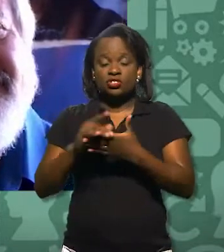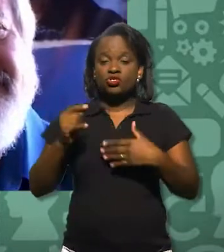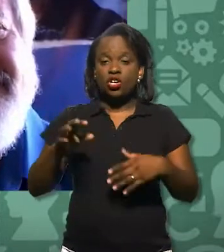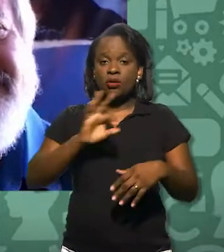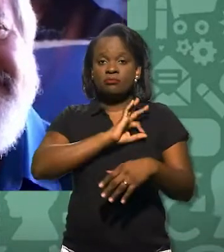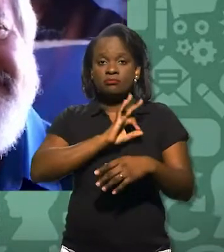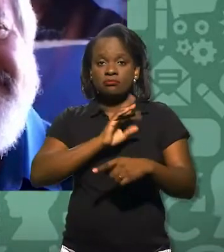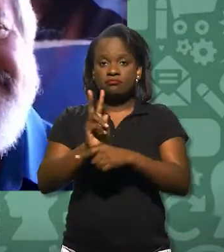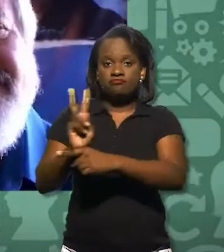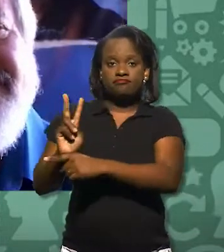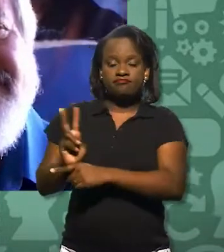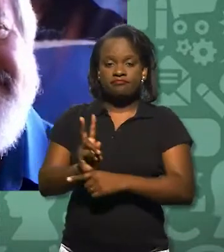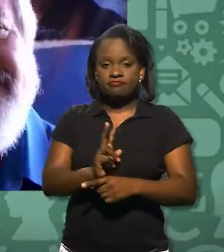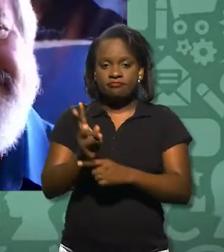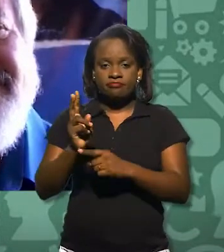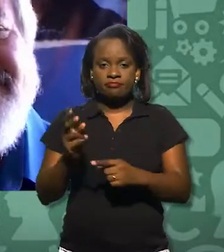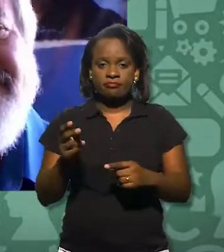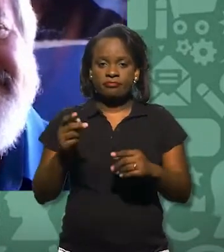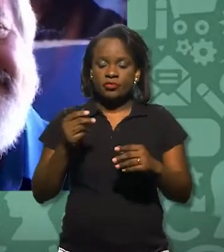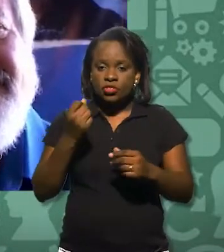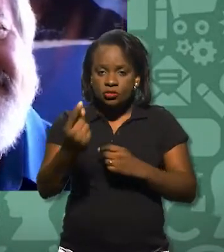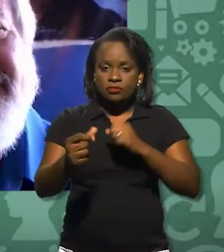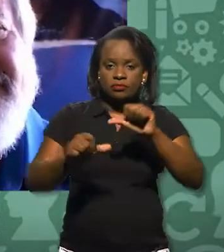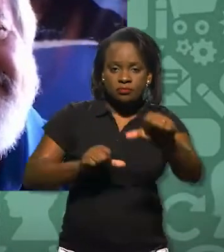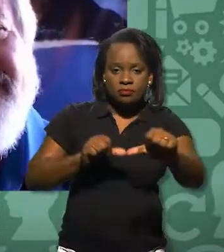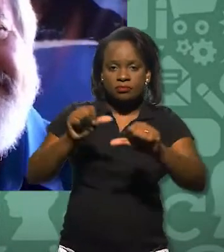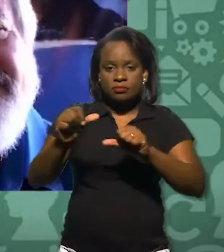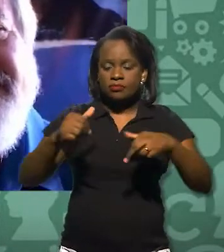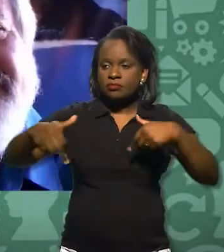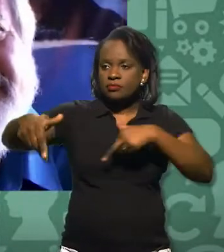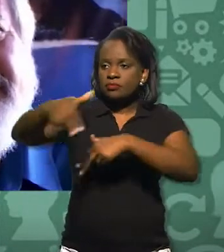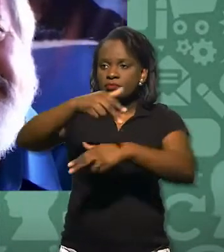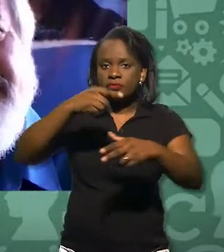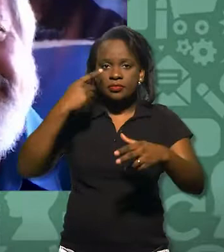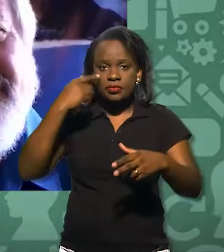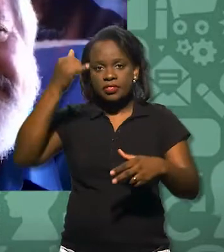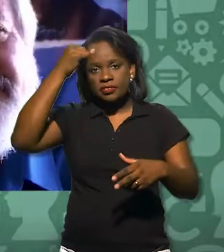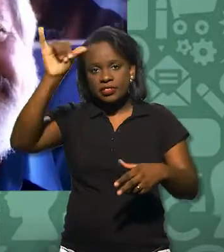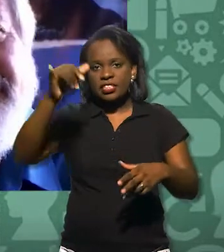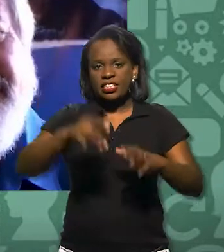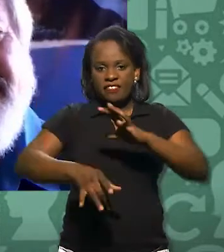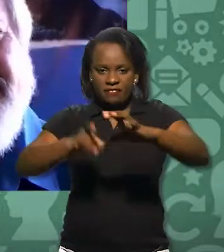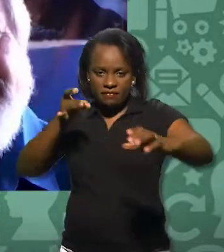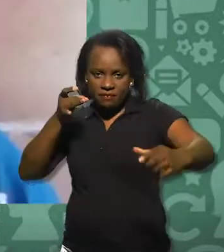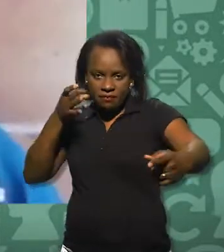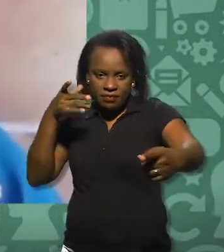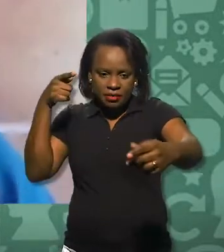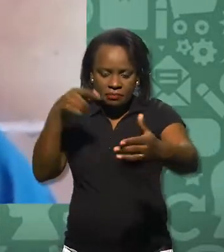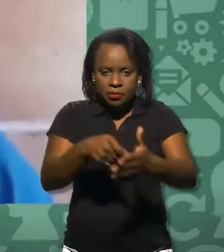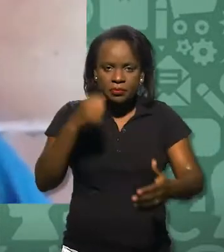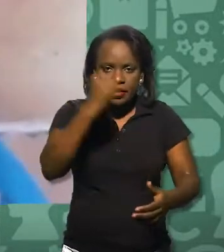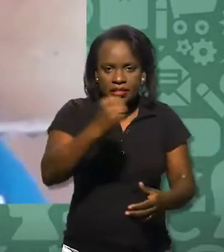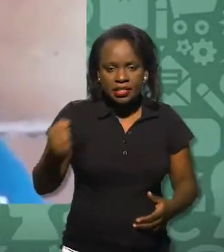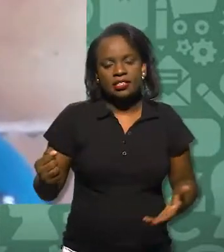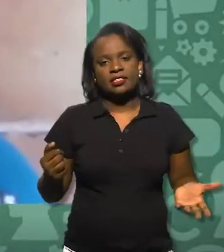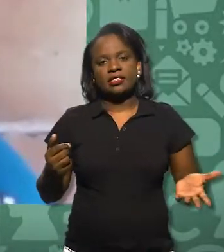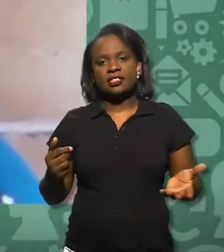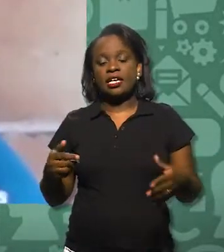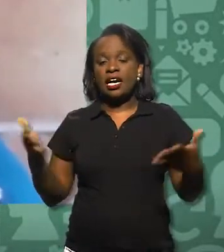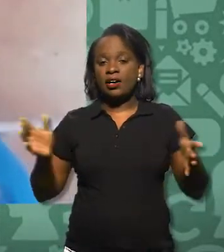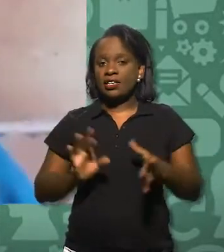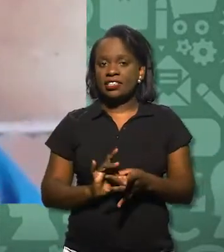nossos guardas florestais que, em sistema de rodízio, andam para evitar caça, né? E agora eles